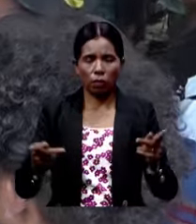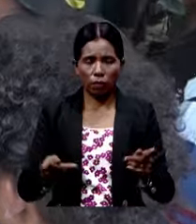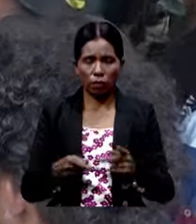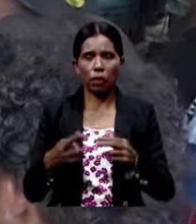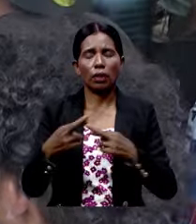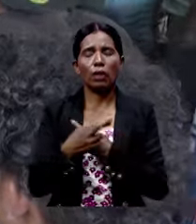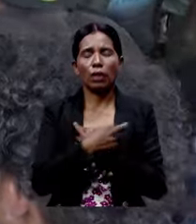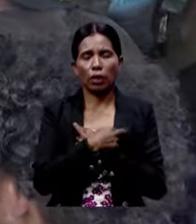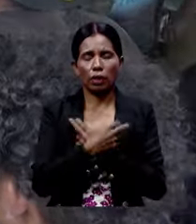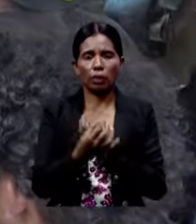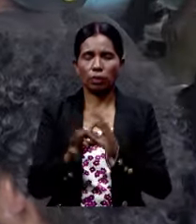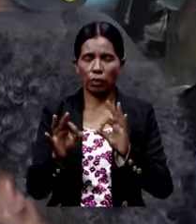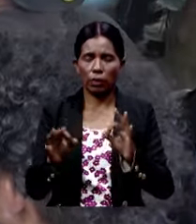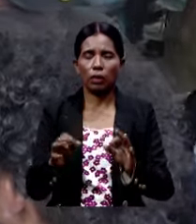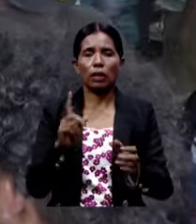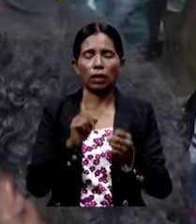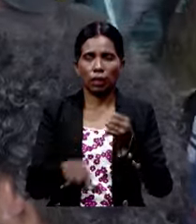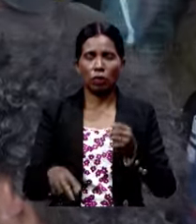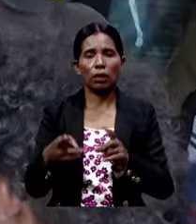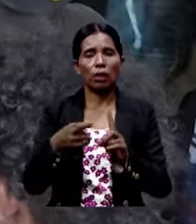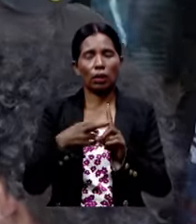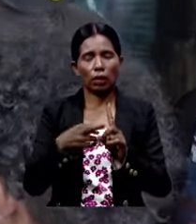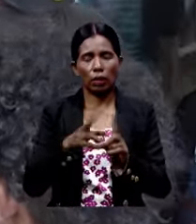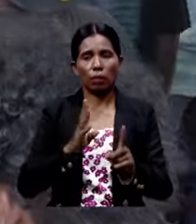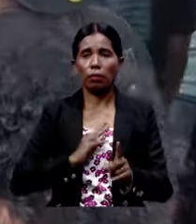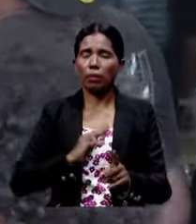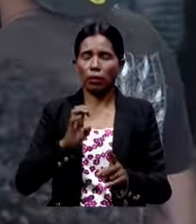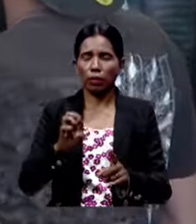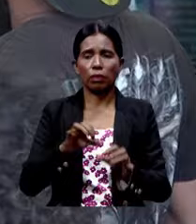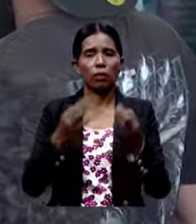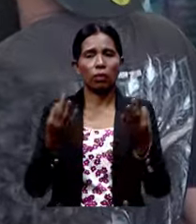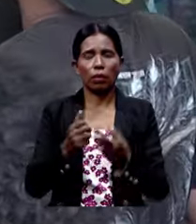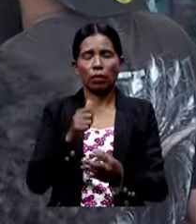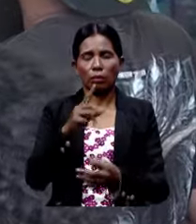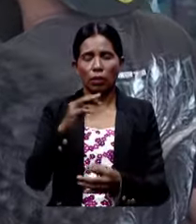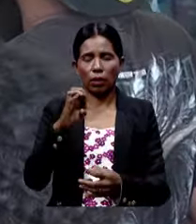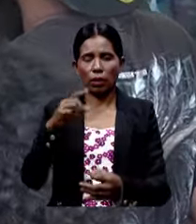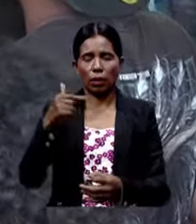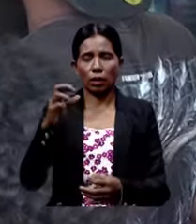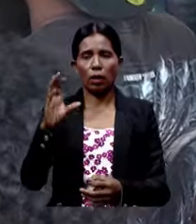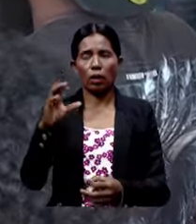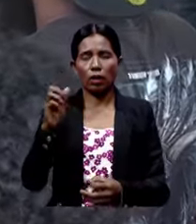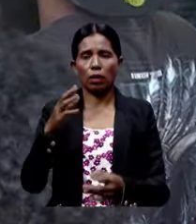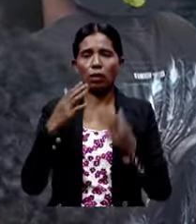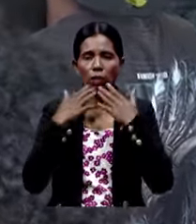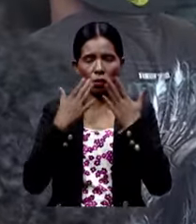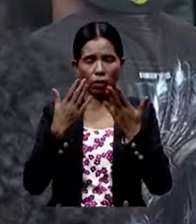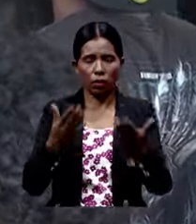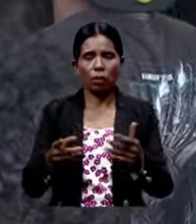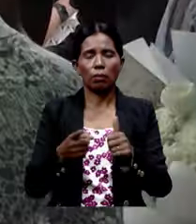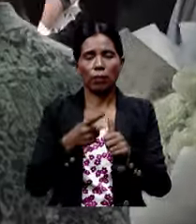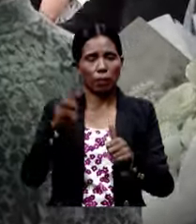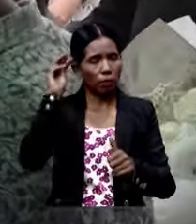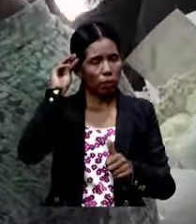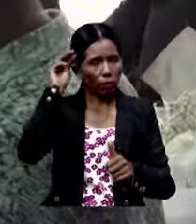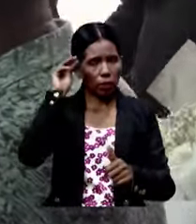ikus Semitériu Públiku Bekussi. Familia Matebian amilkan kintaun de sa Benevides hatu agradecimento ba primeiro